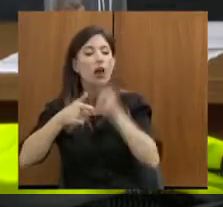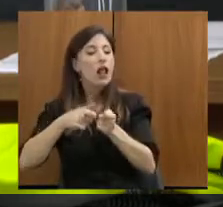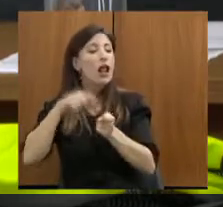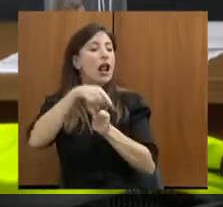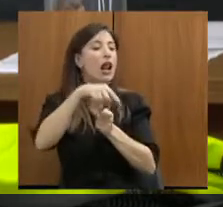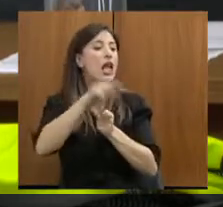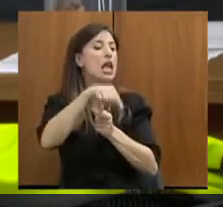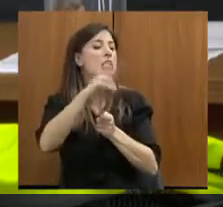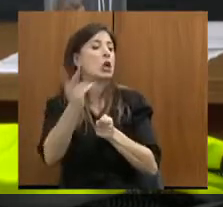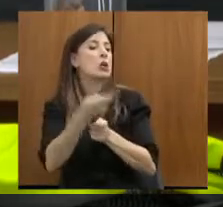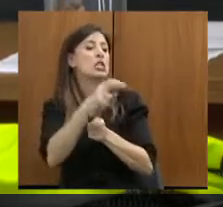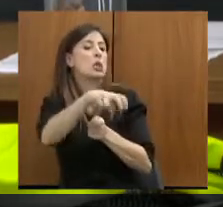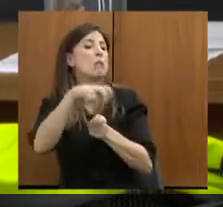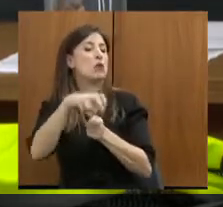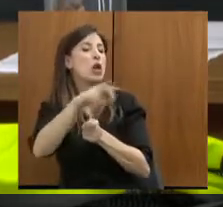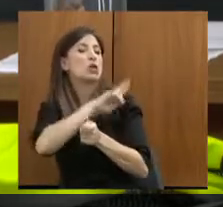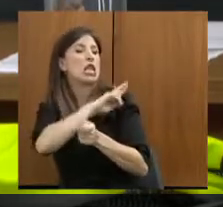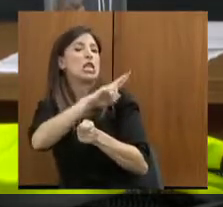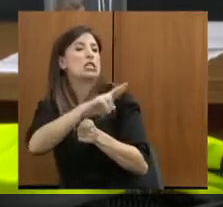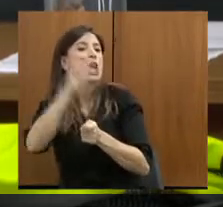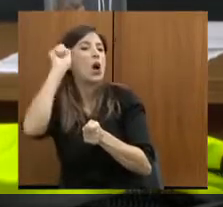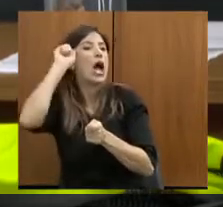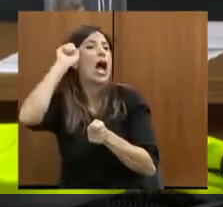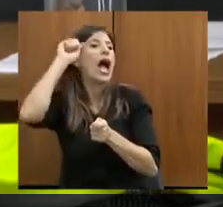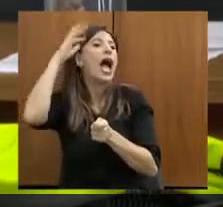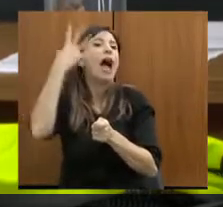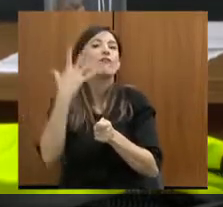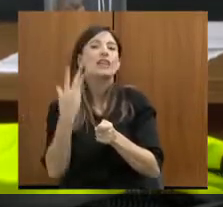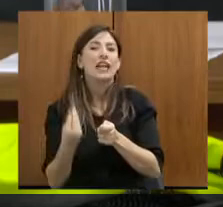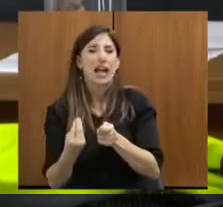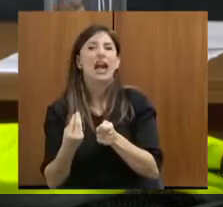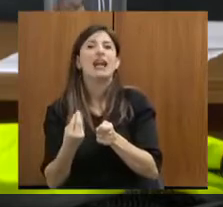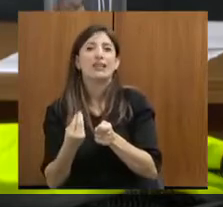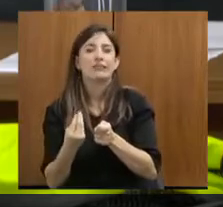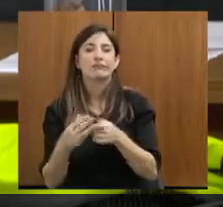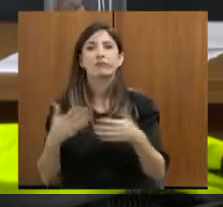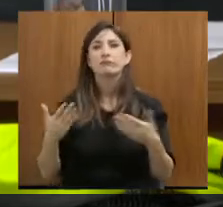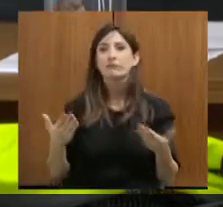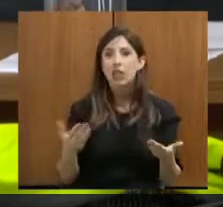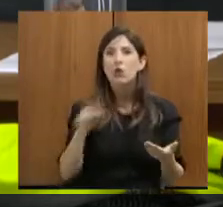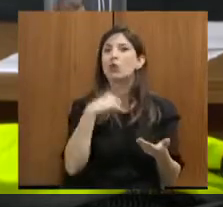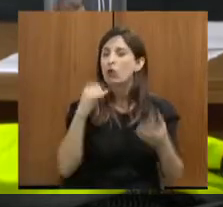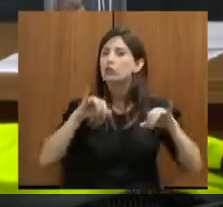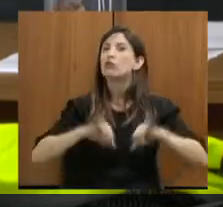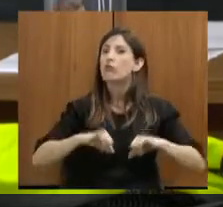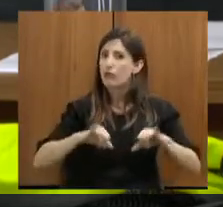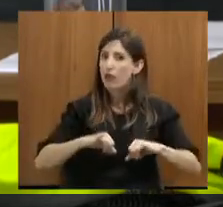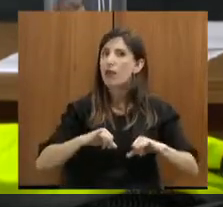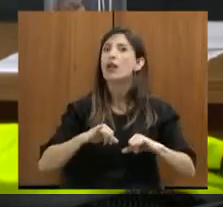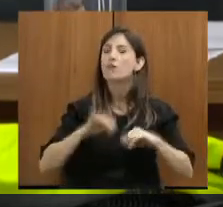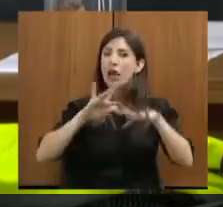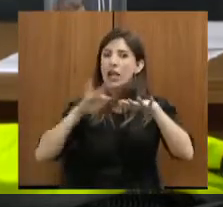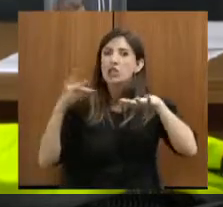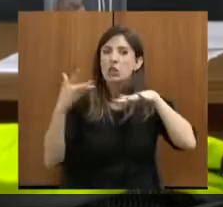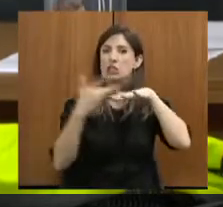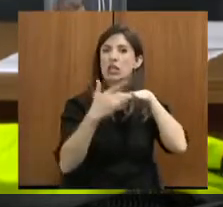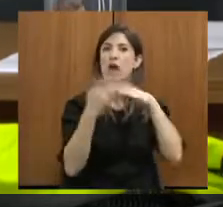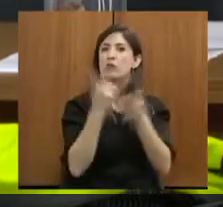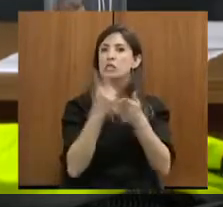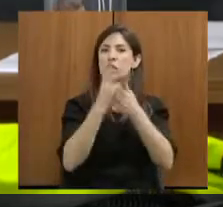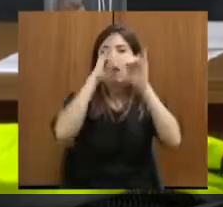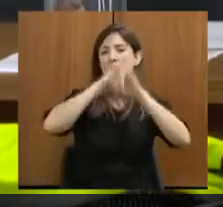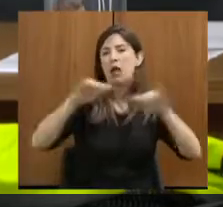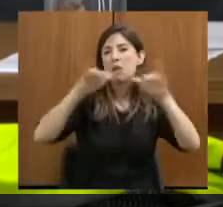religiões de Matriz africanas então nós fomos vítimas nas redes sociais de vários ataques né